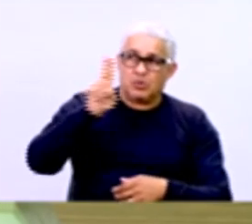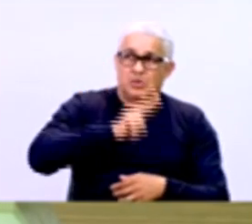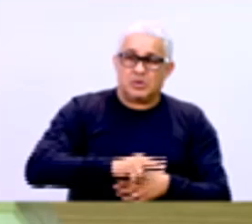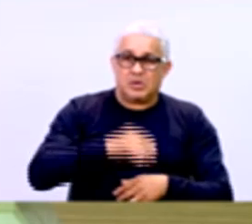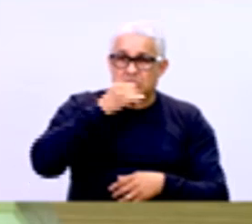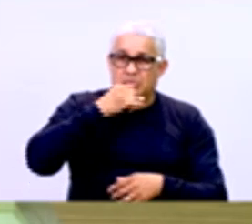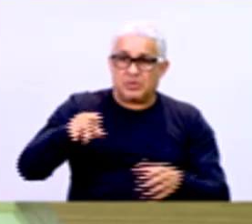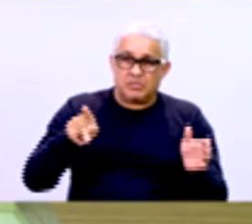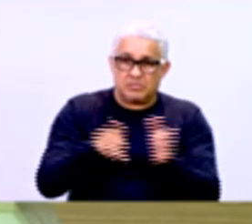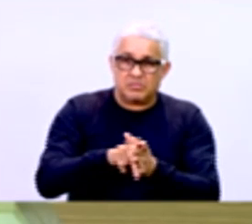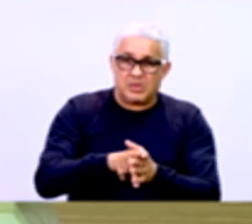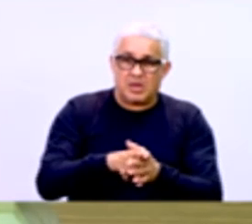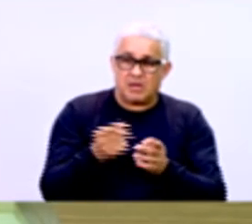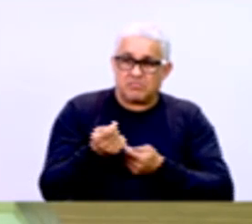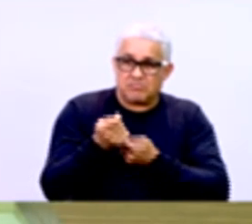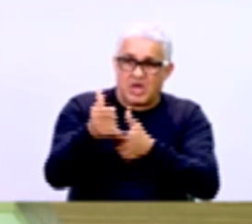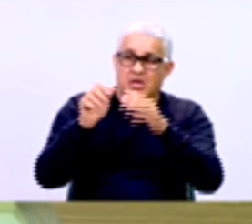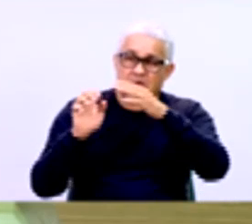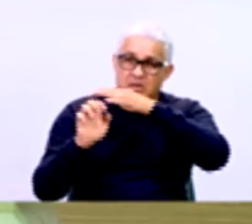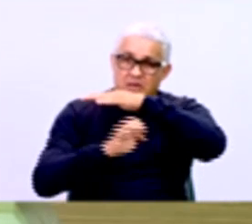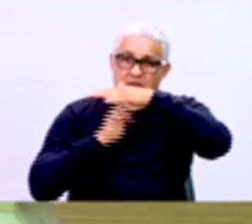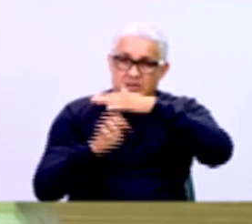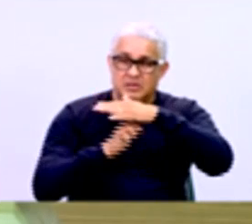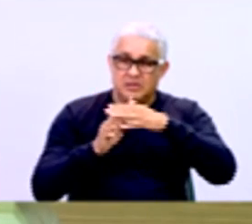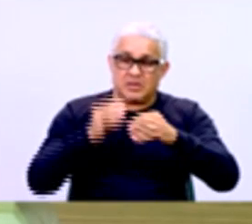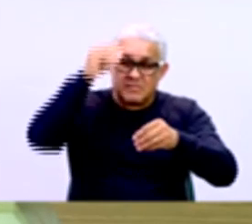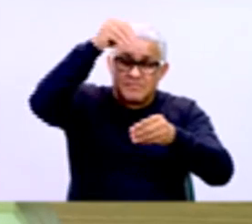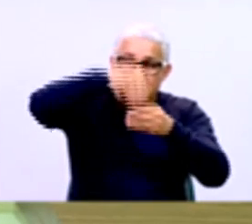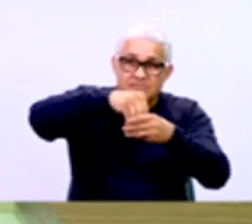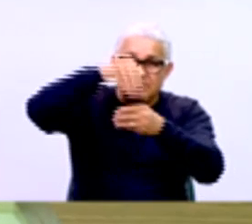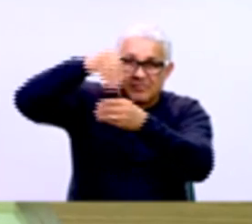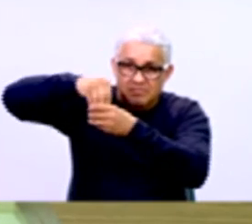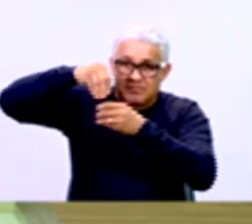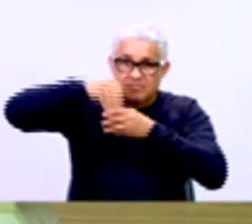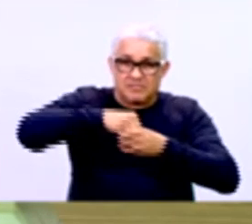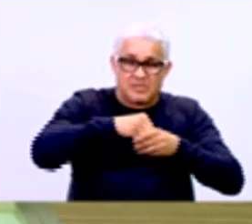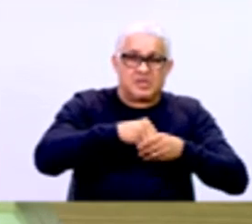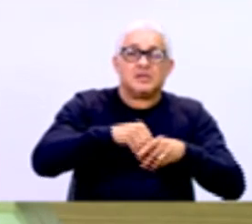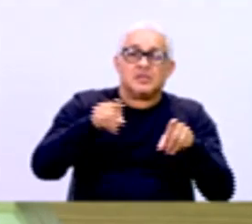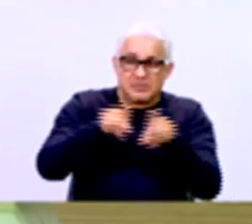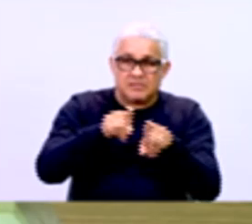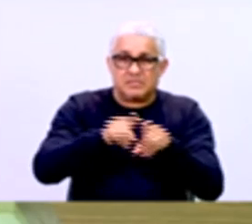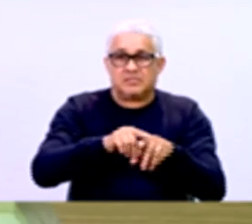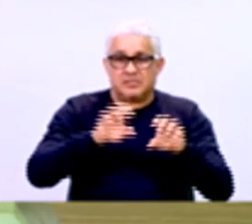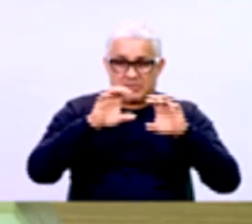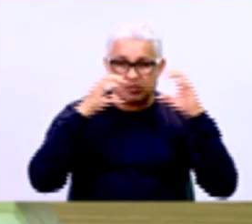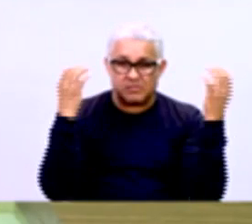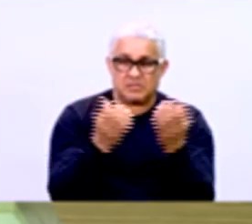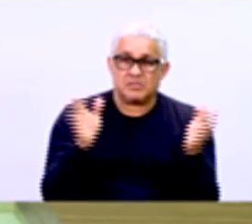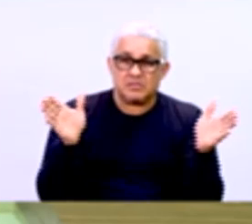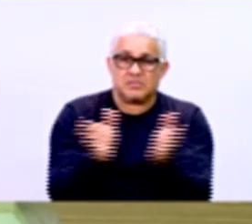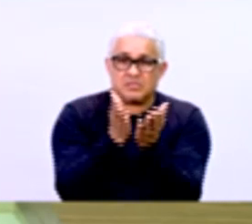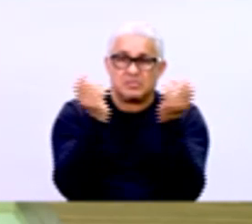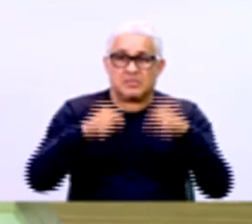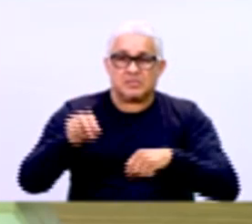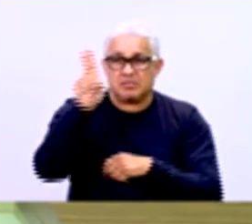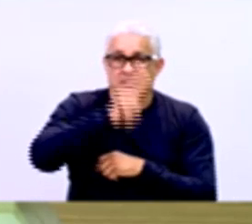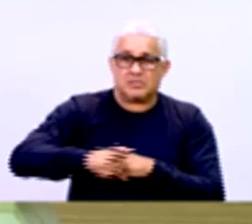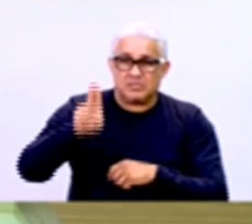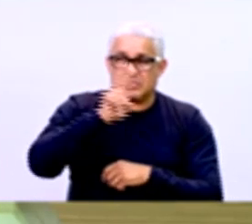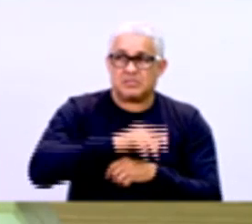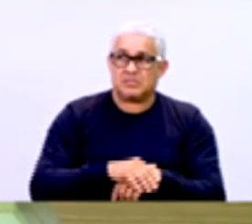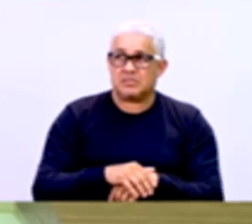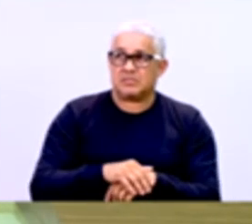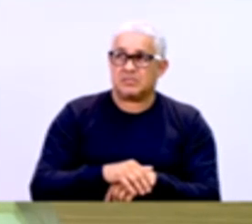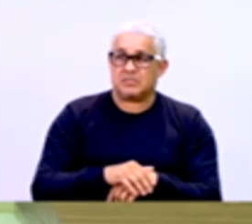doados por empresas e colocam esses componentes em comunidades carentes para que eles possam utilizar esses recursos tecnológicos, isso